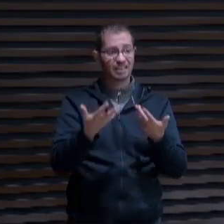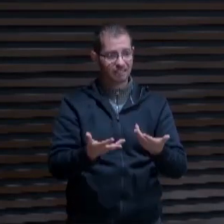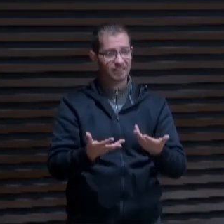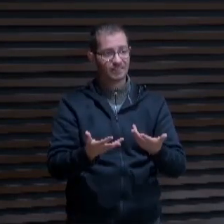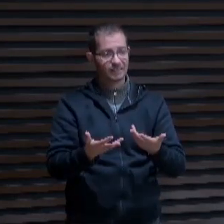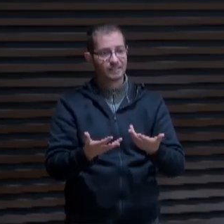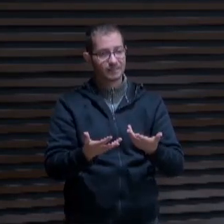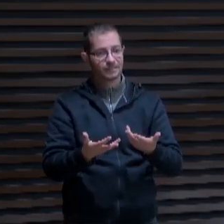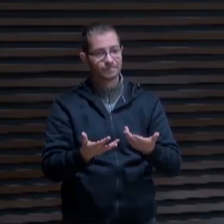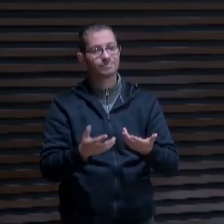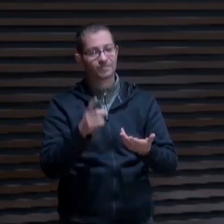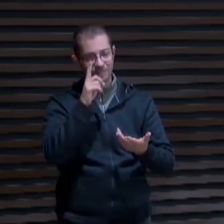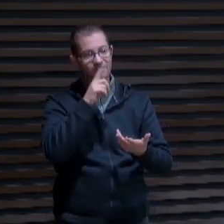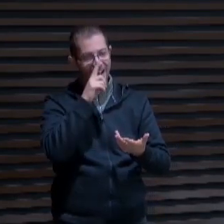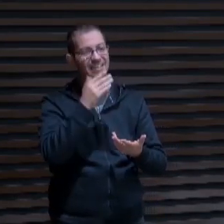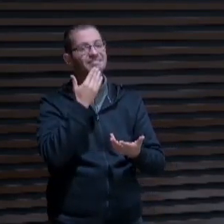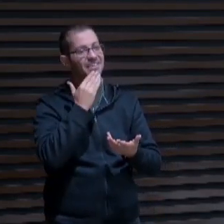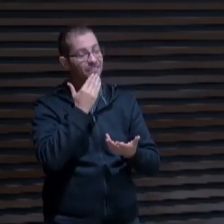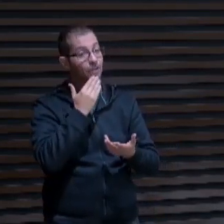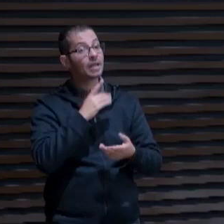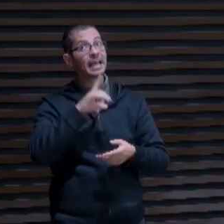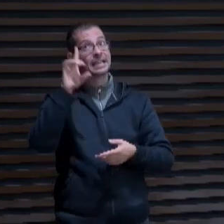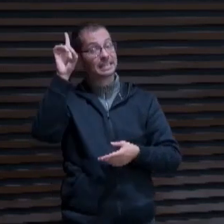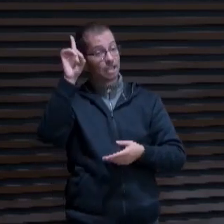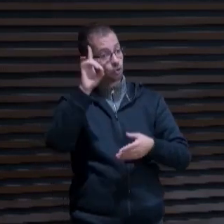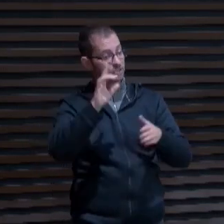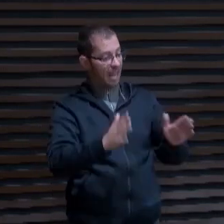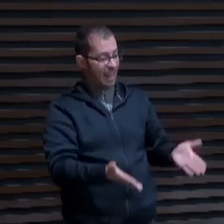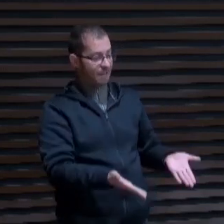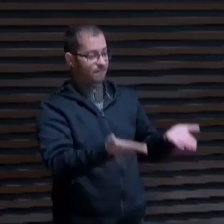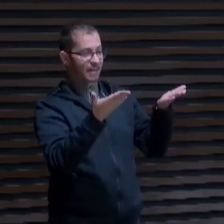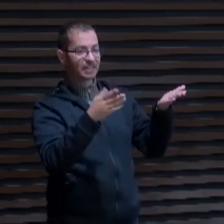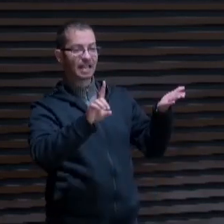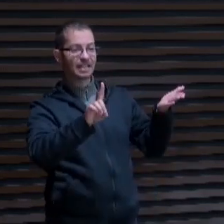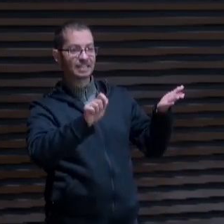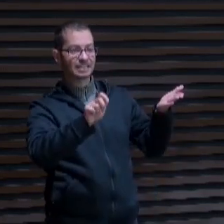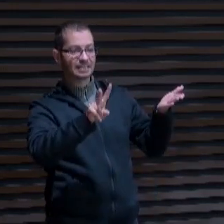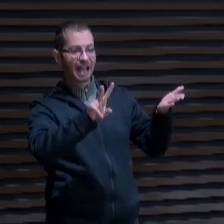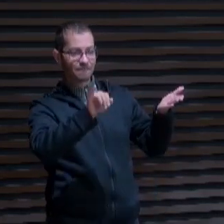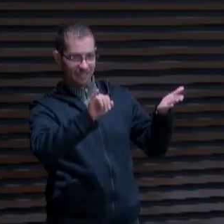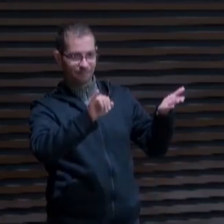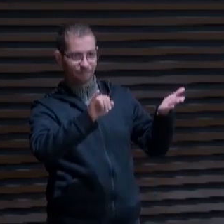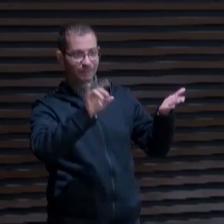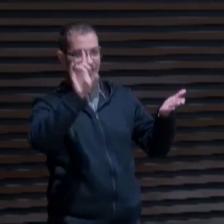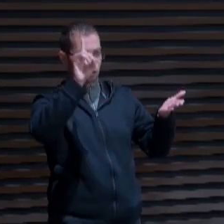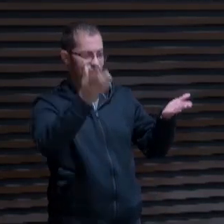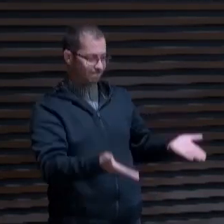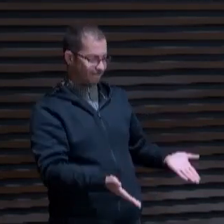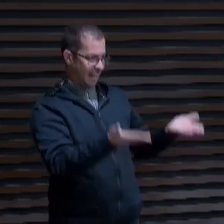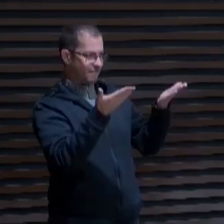Então Deus levanta Davi para reinar sobre Israel. Agora que Davi é